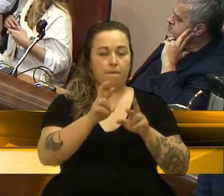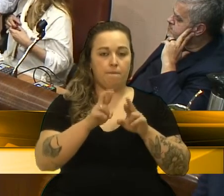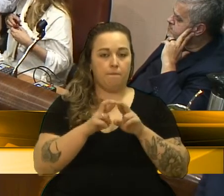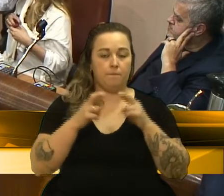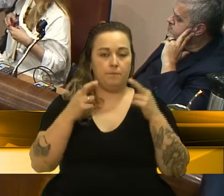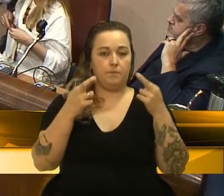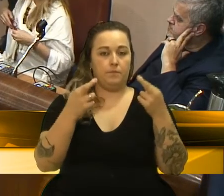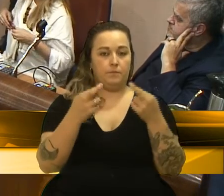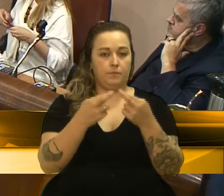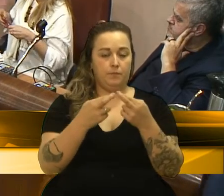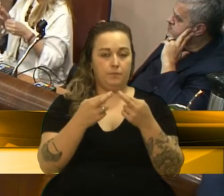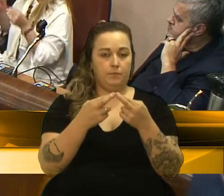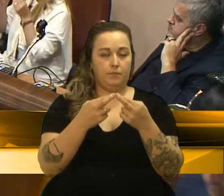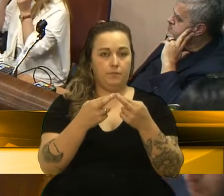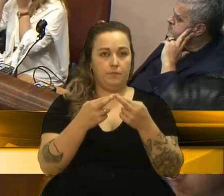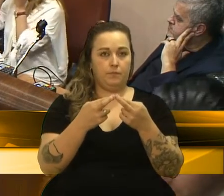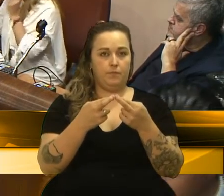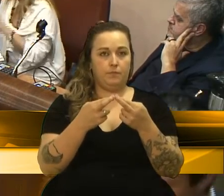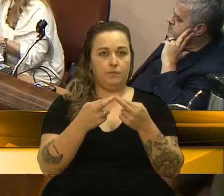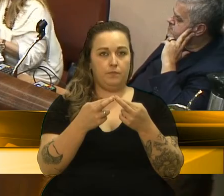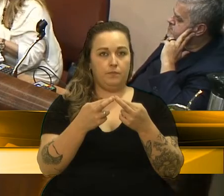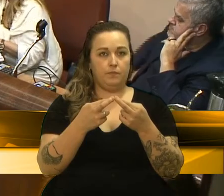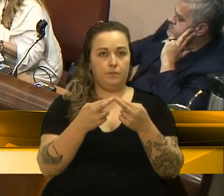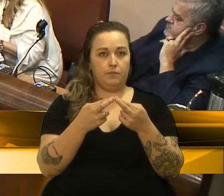está aqui.